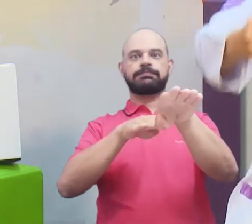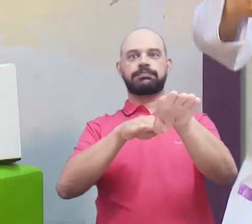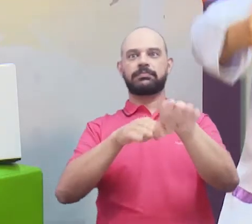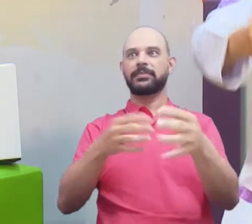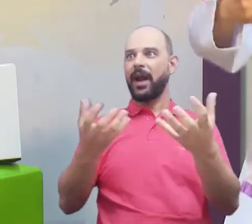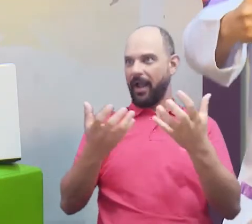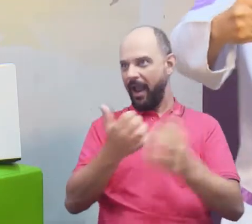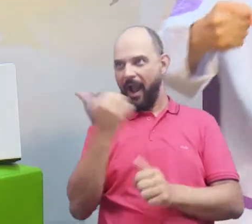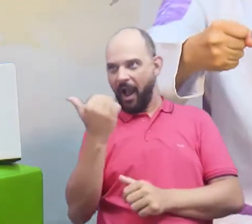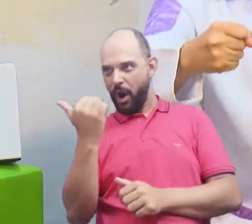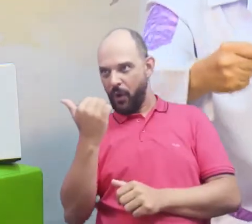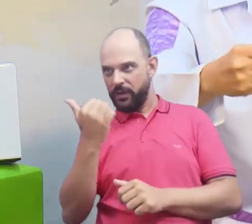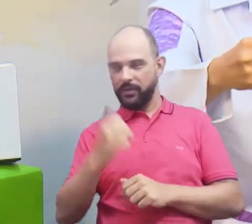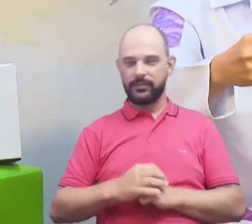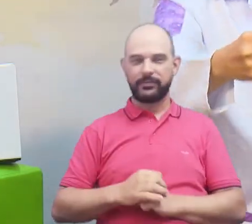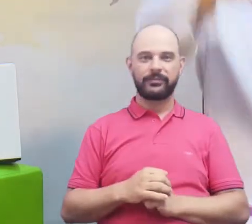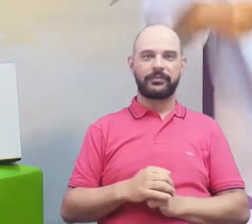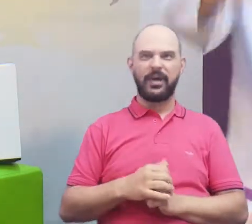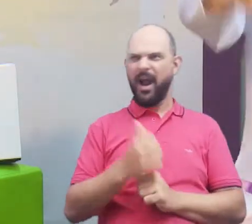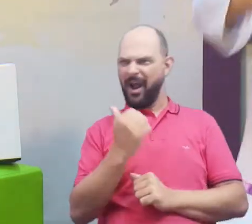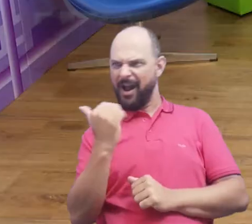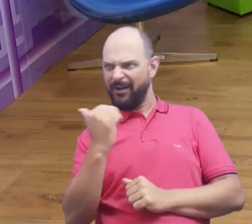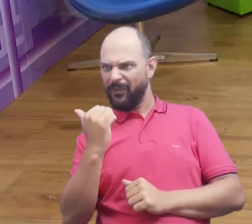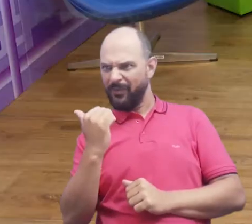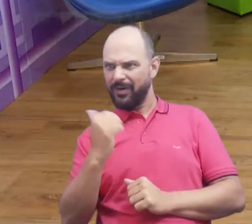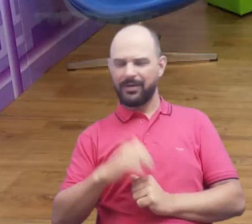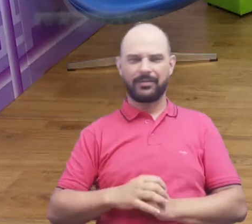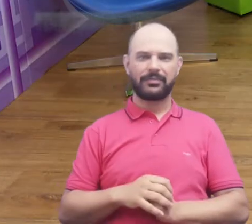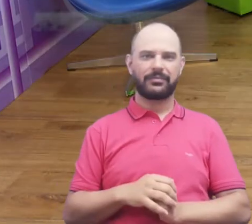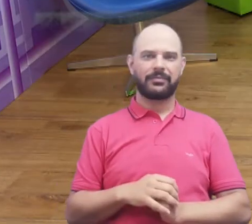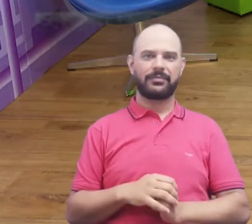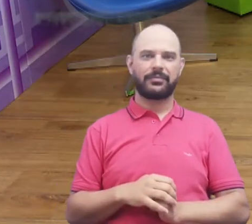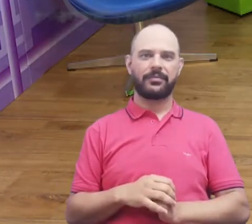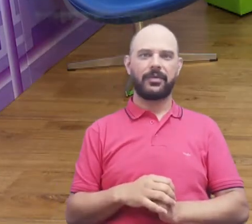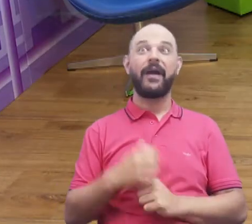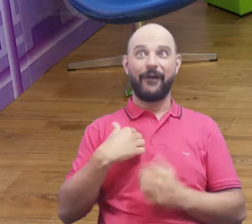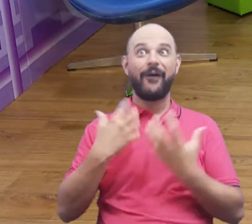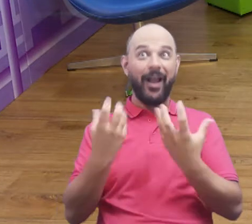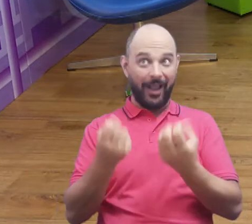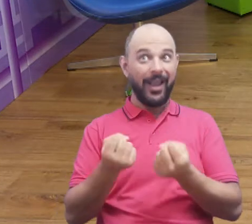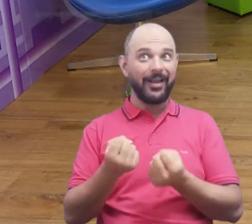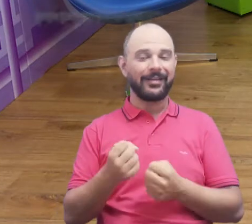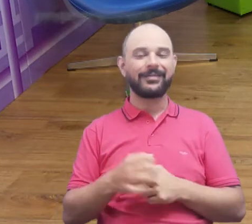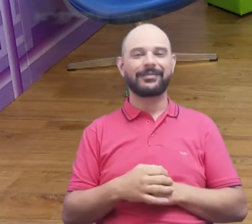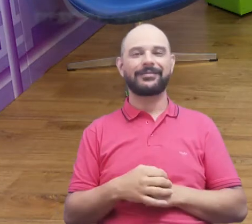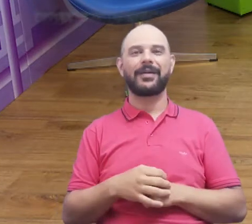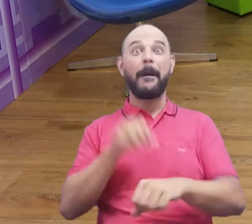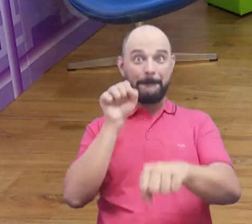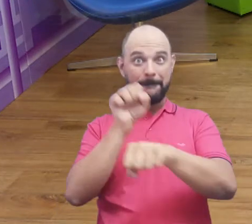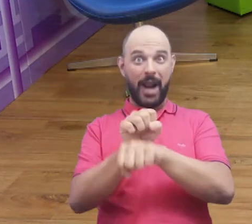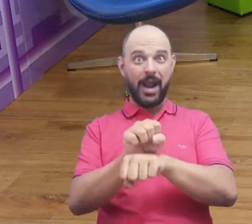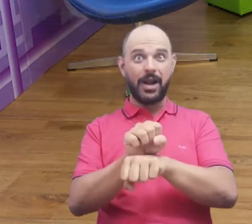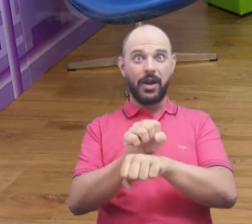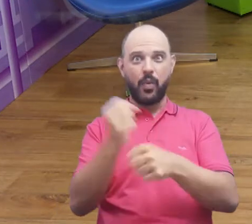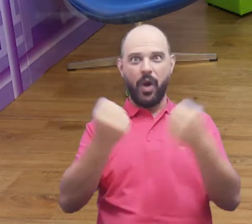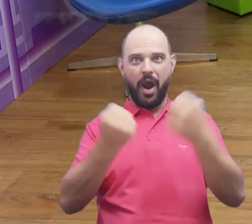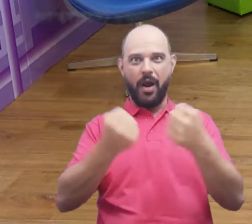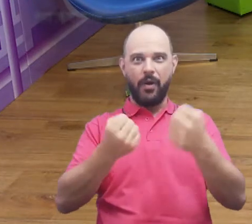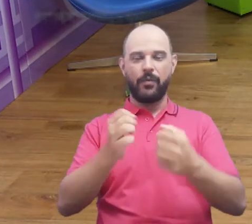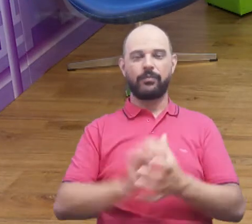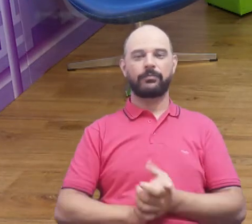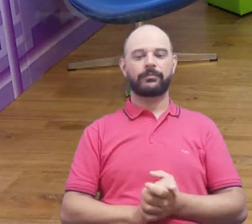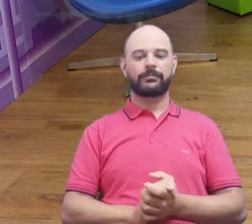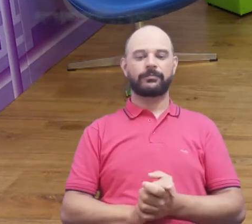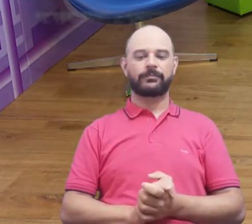Então tá. Quer uma carona, Gláucia? Uma carona? Eu quero sim, Bibi. Para o carro,